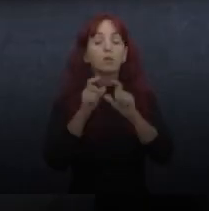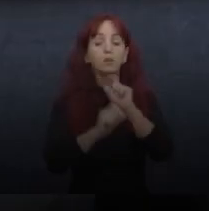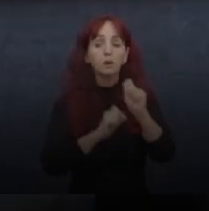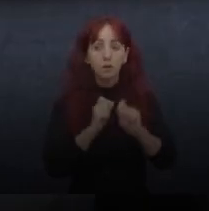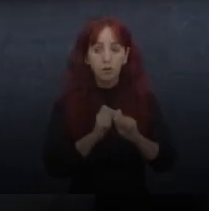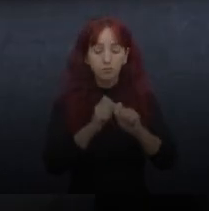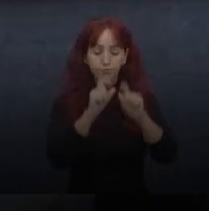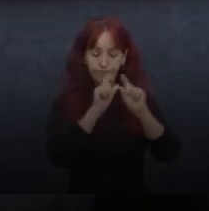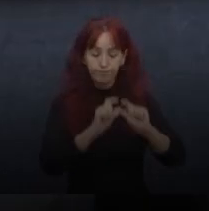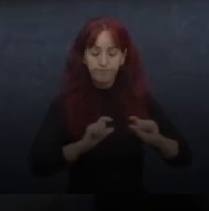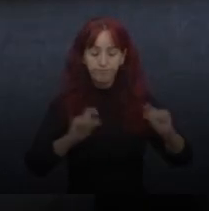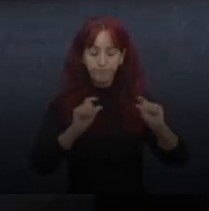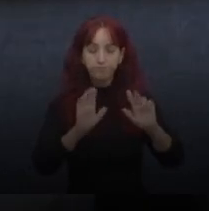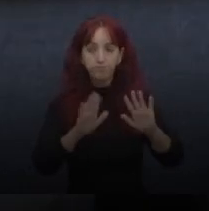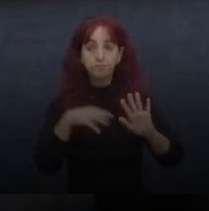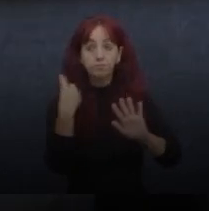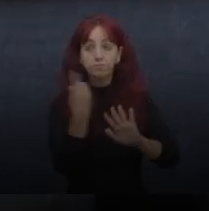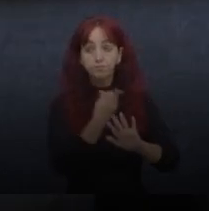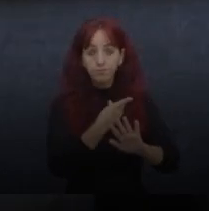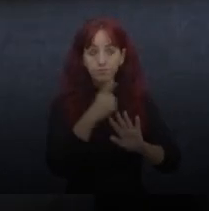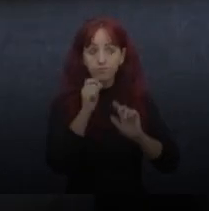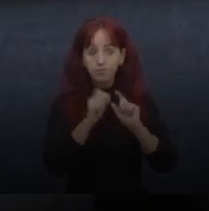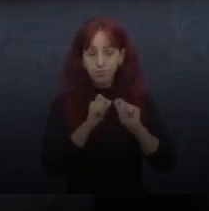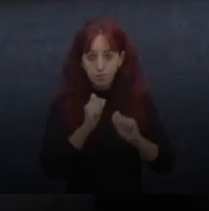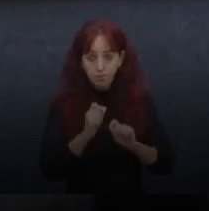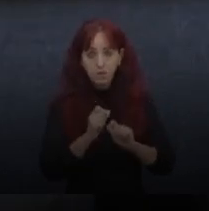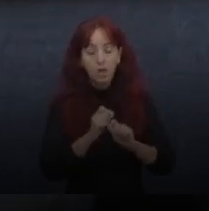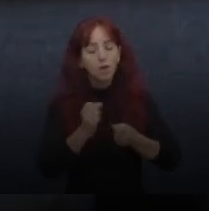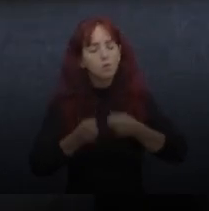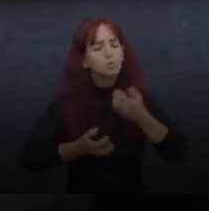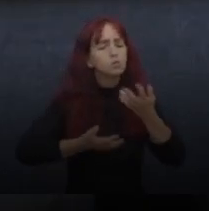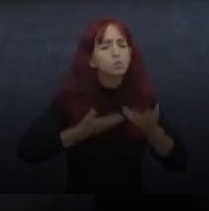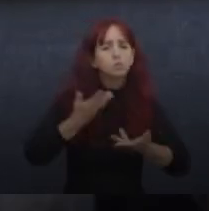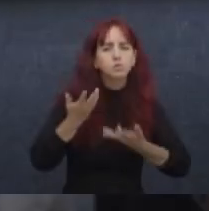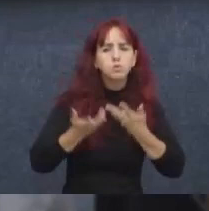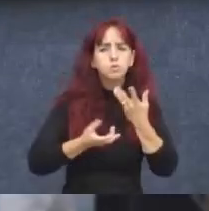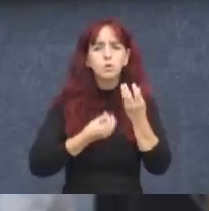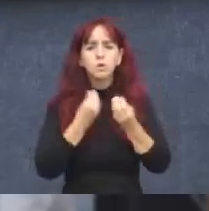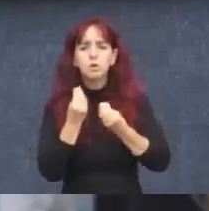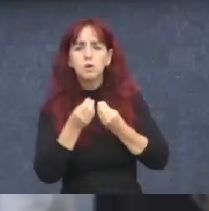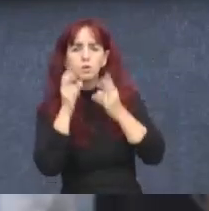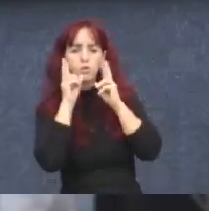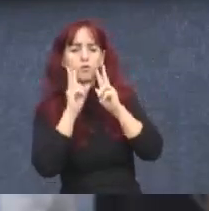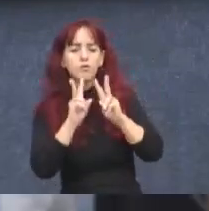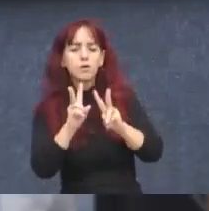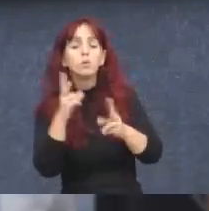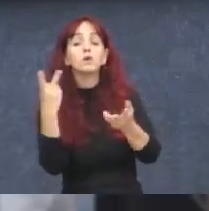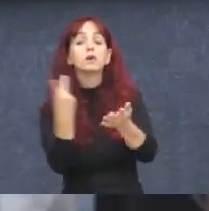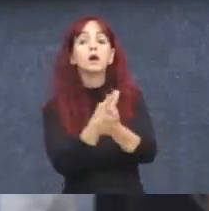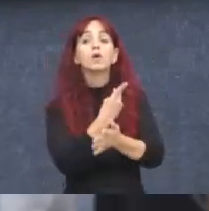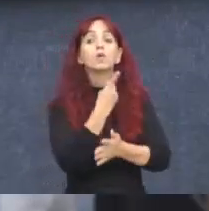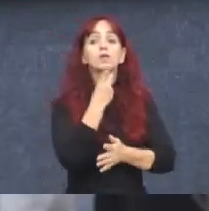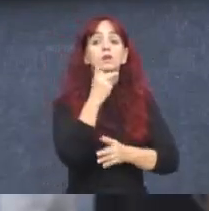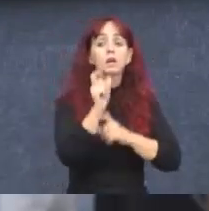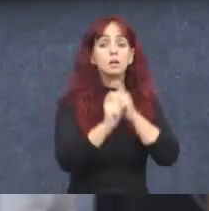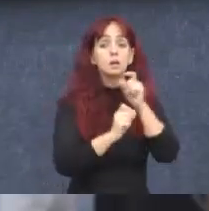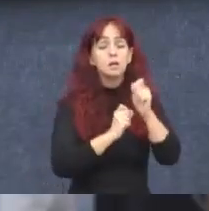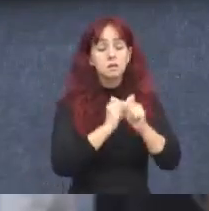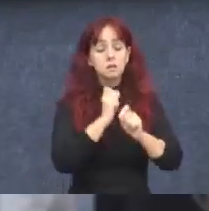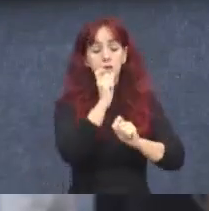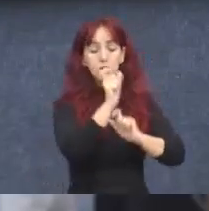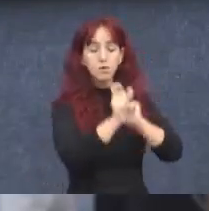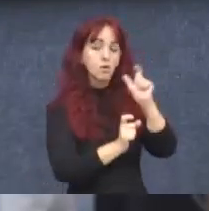A maioria de nós nos solidarizamos quando a gente viu a tragédia